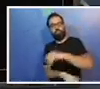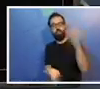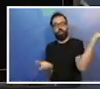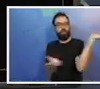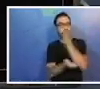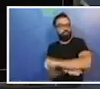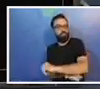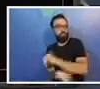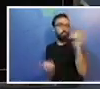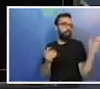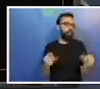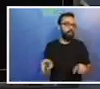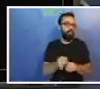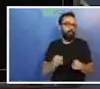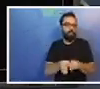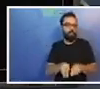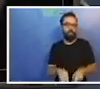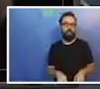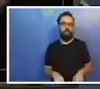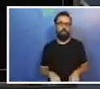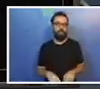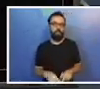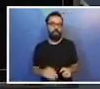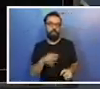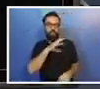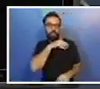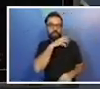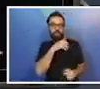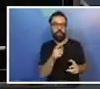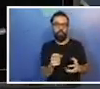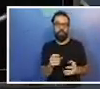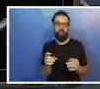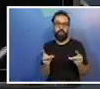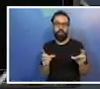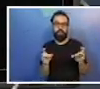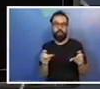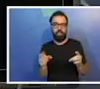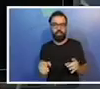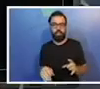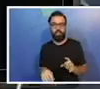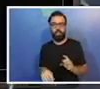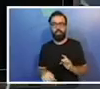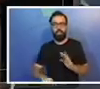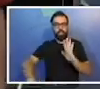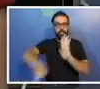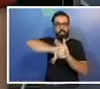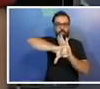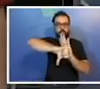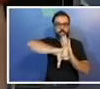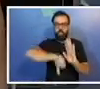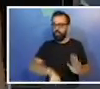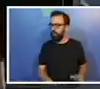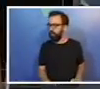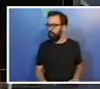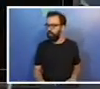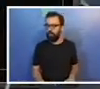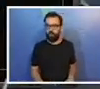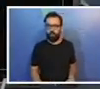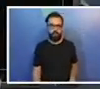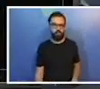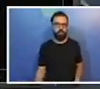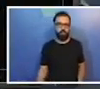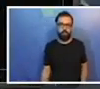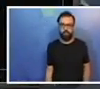de Barretos, já estudou o ano passado, no terceiro ano, falava sobre o tráfico de alguns animais. Isso